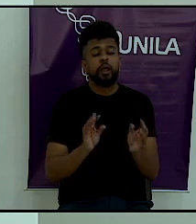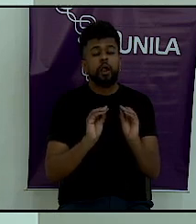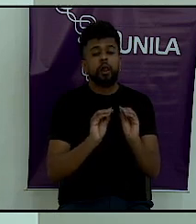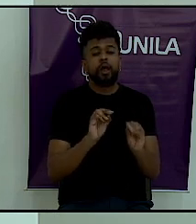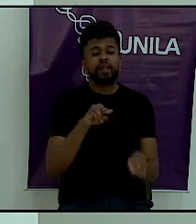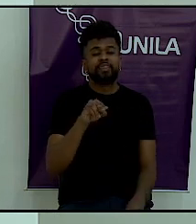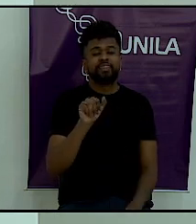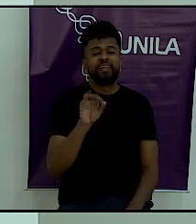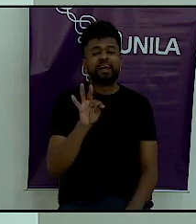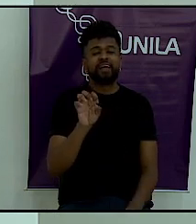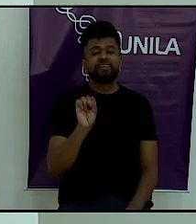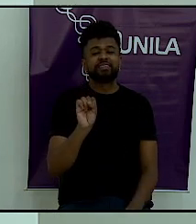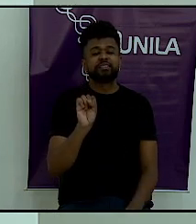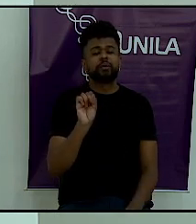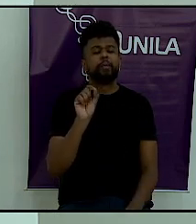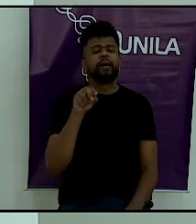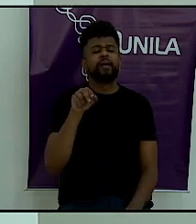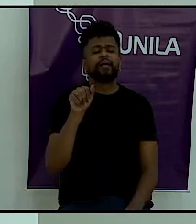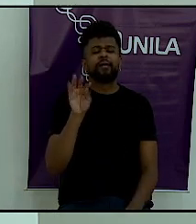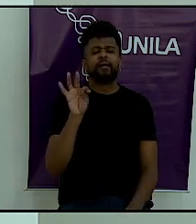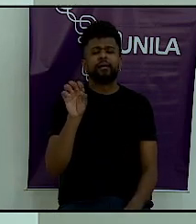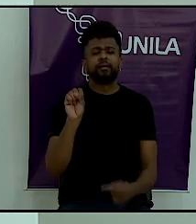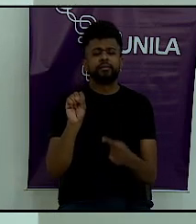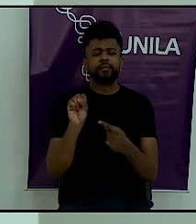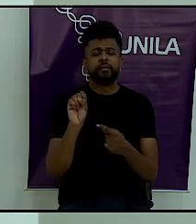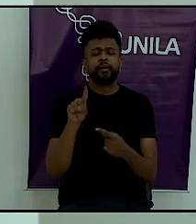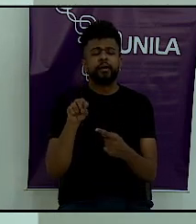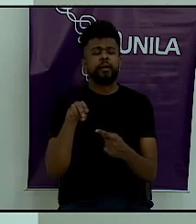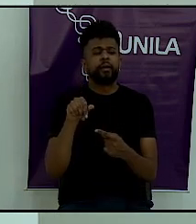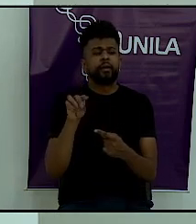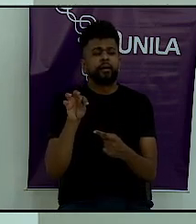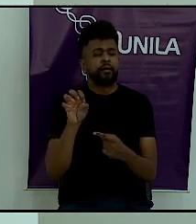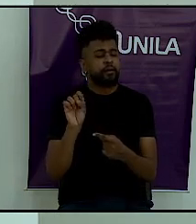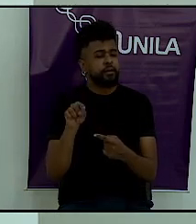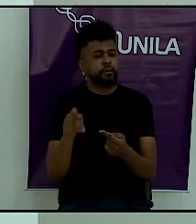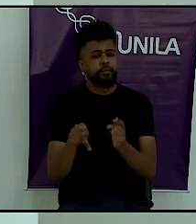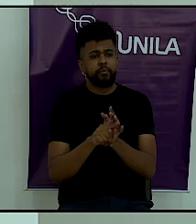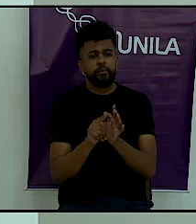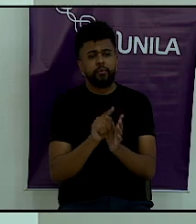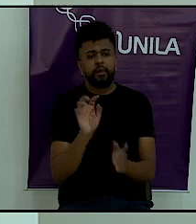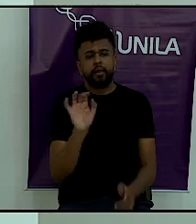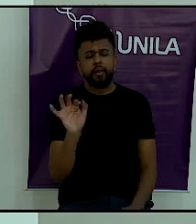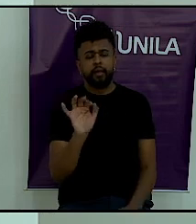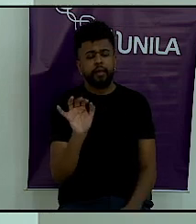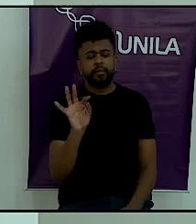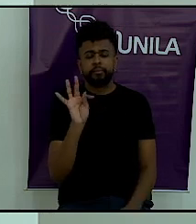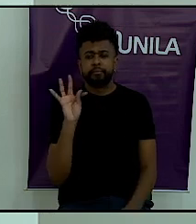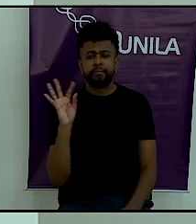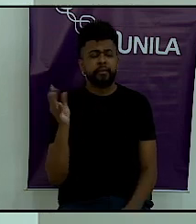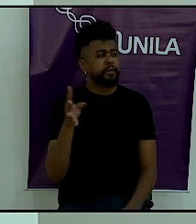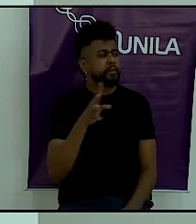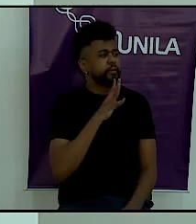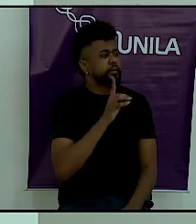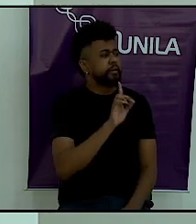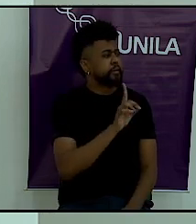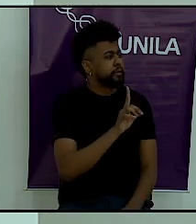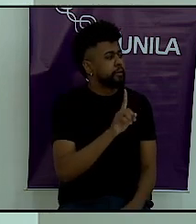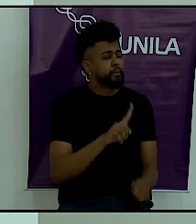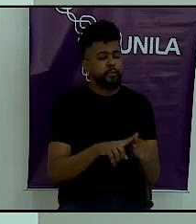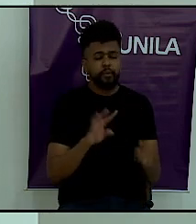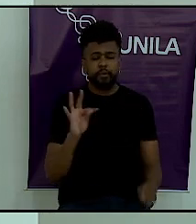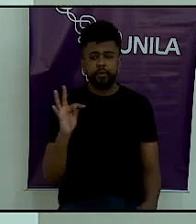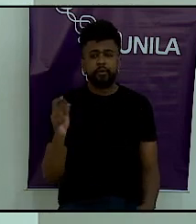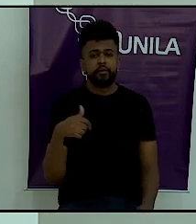UNILA. Provavelmente NATS seja uma sigla de pouco conhecimento da maioria, mas na verdade todos